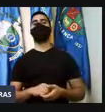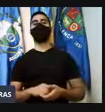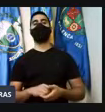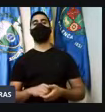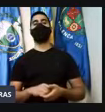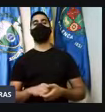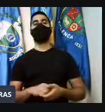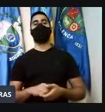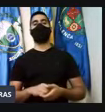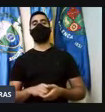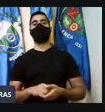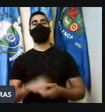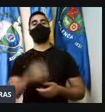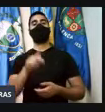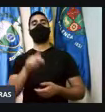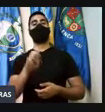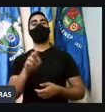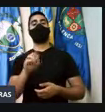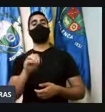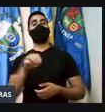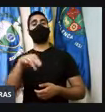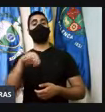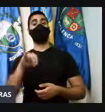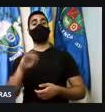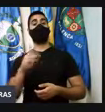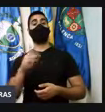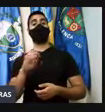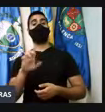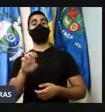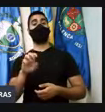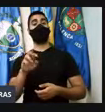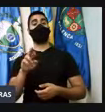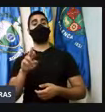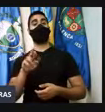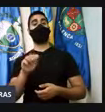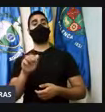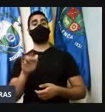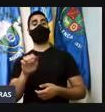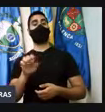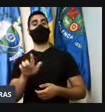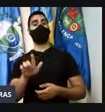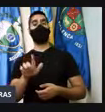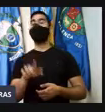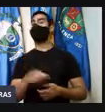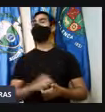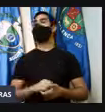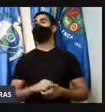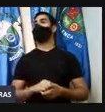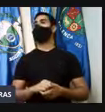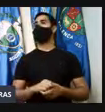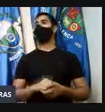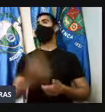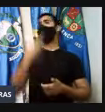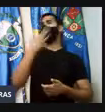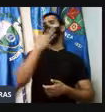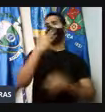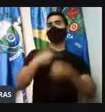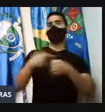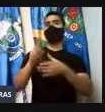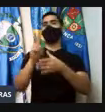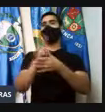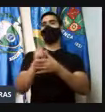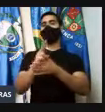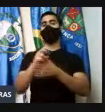Pedro Graça, Michele e Rafael. Ementa reconhece no âmbito municipal de Valença a visão monocular com